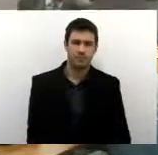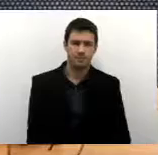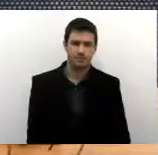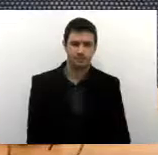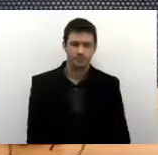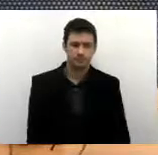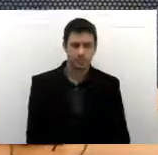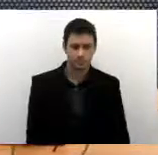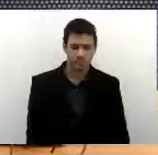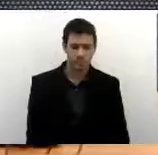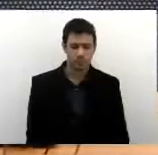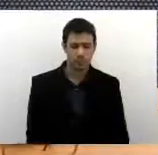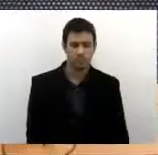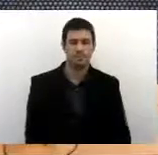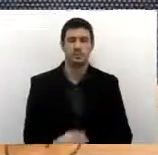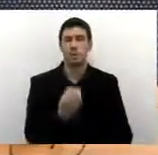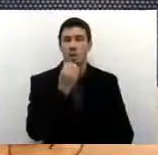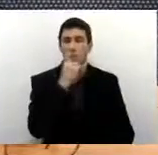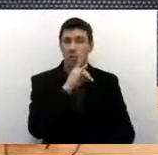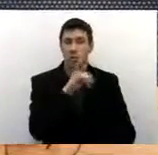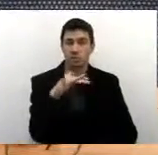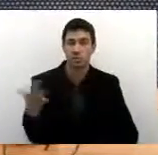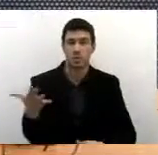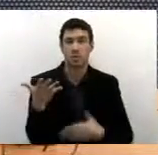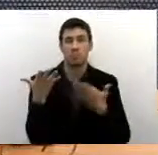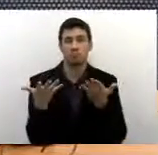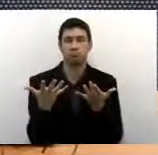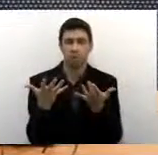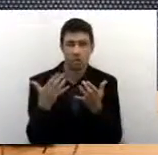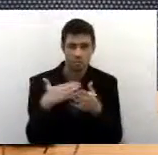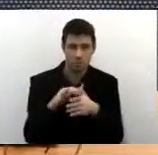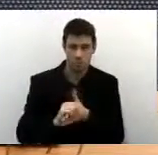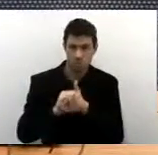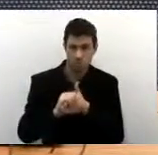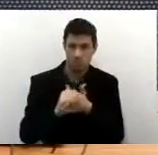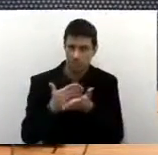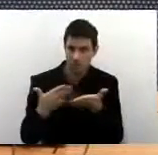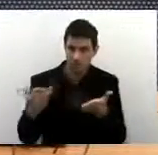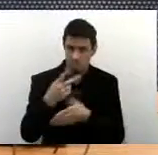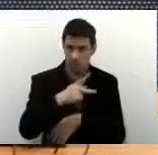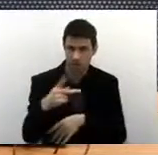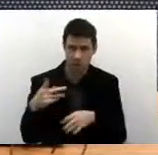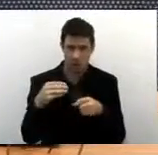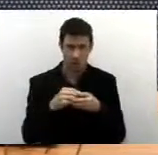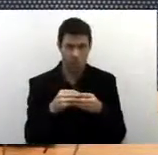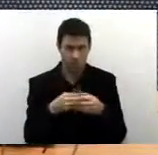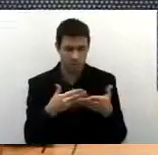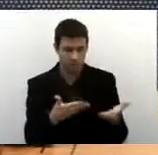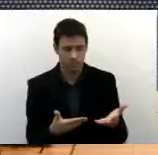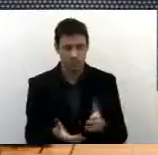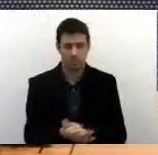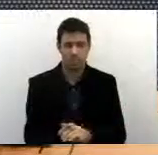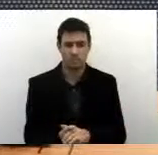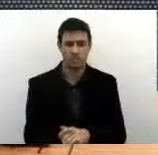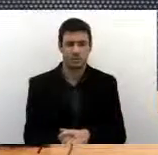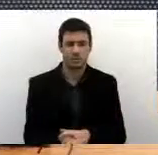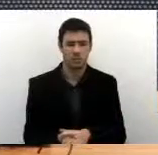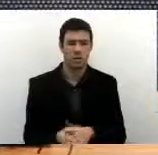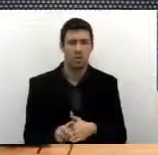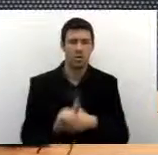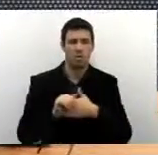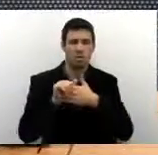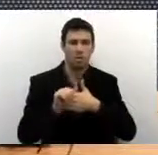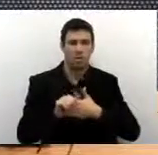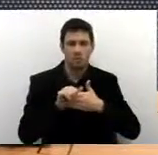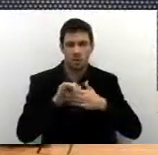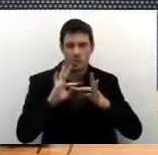Bom dia. Gostaria de cumprimentar presidente dessa comissão, cumprimentar a todos